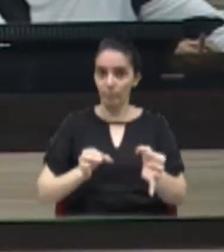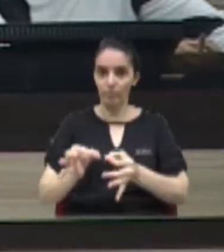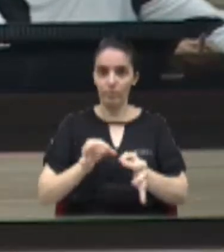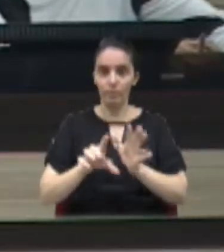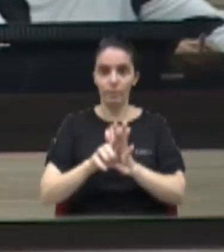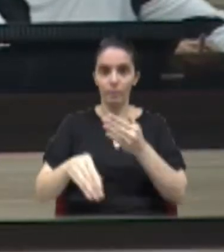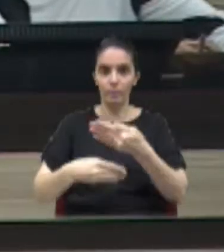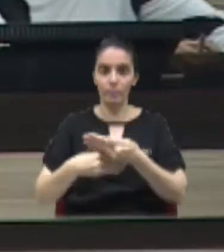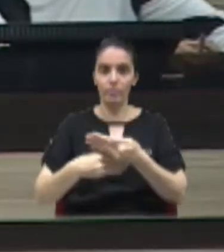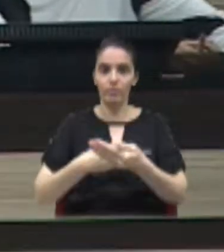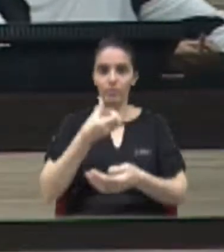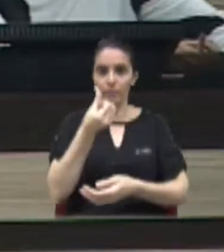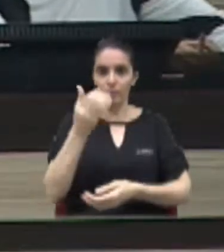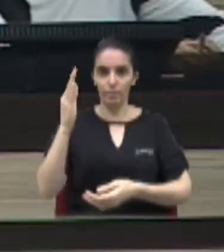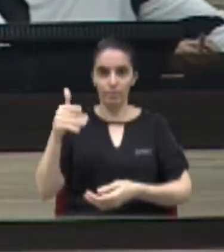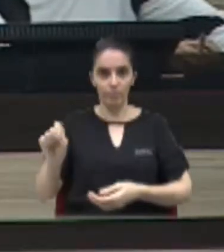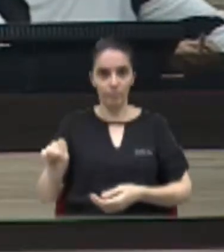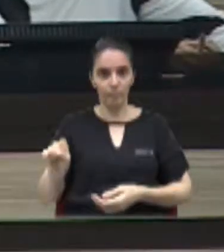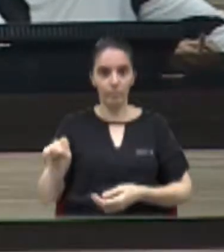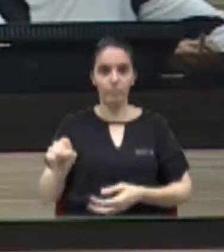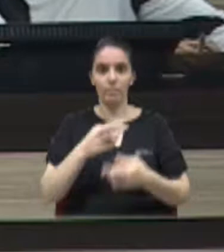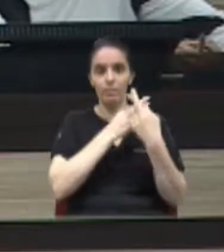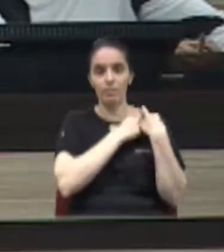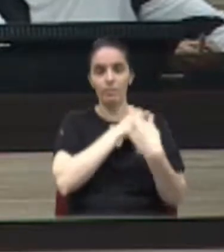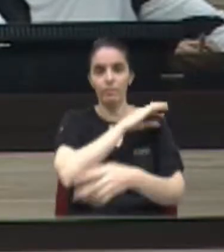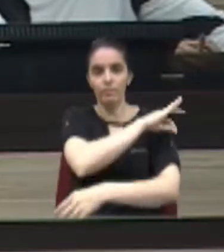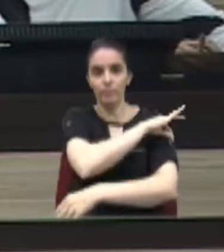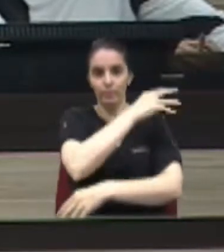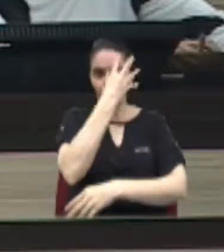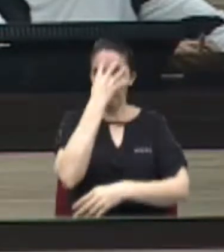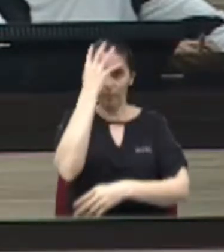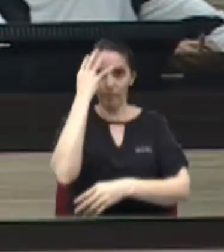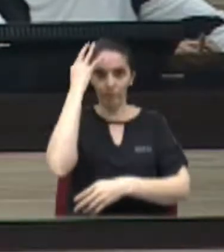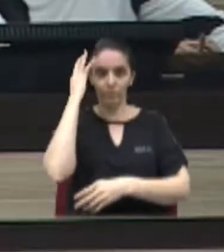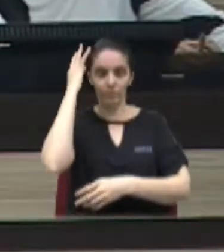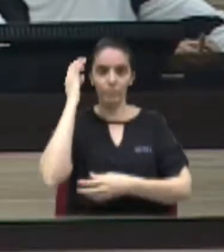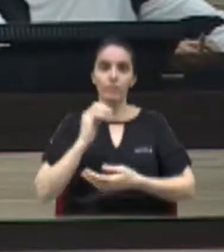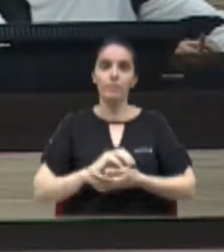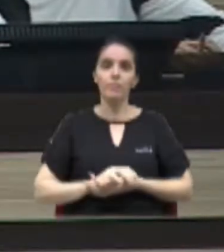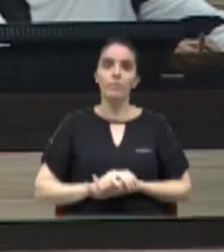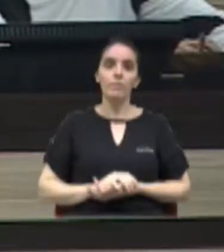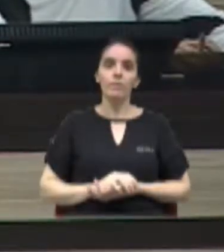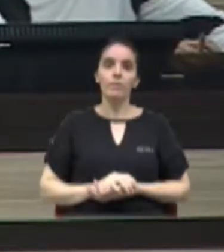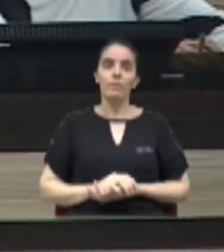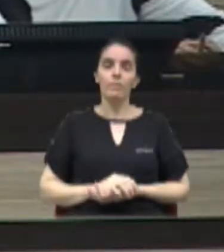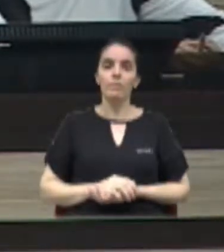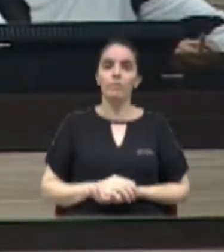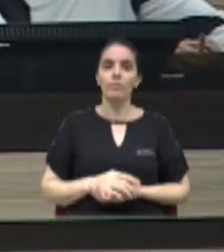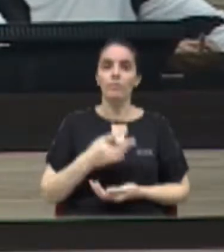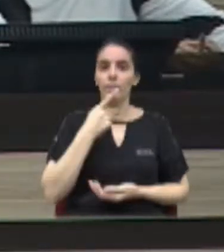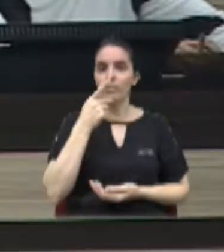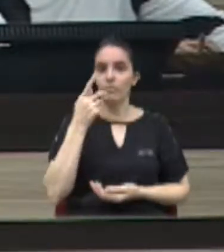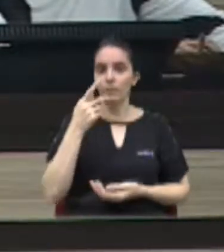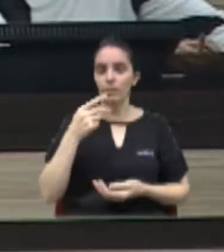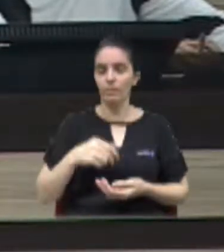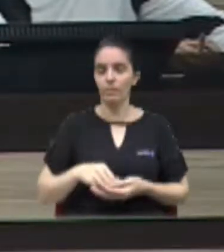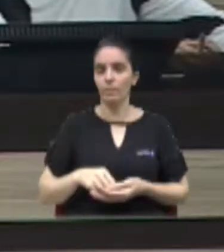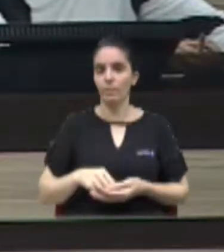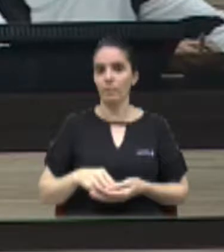lei complementar número 618, de autoria do prefeito municipal, senhor Mário Celso Botion, que dispõe sobre a revisão